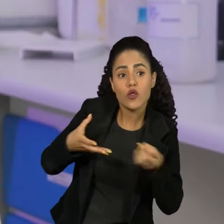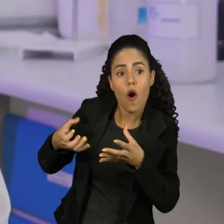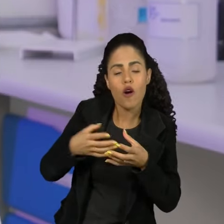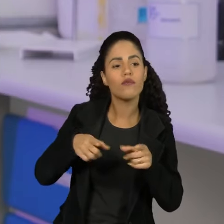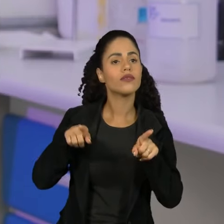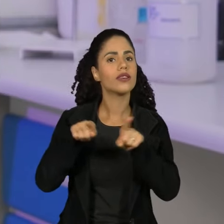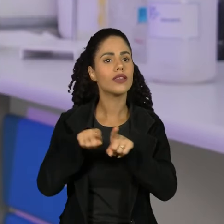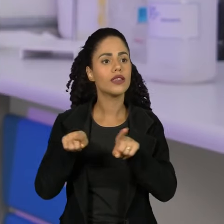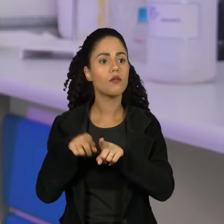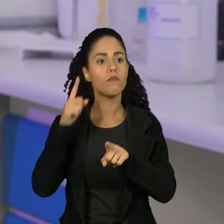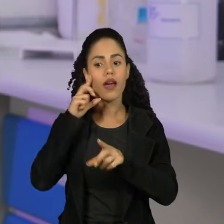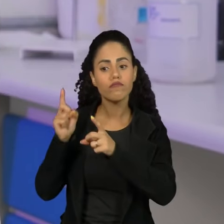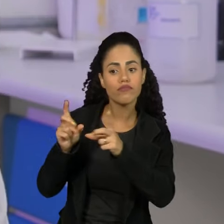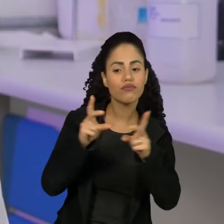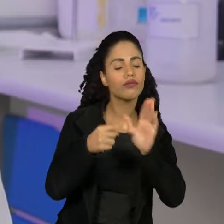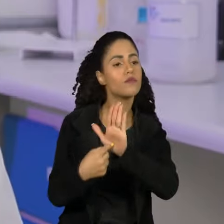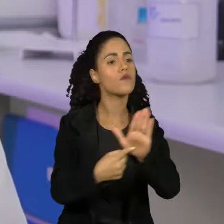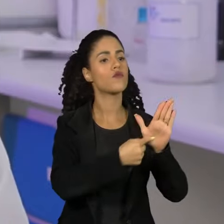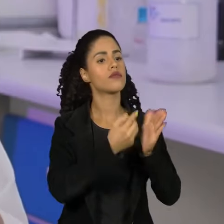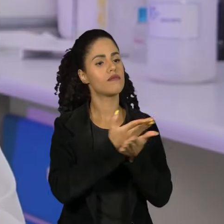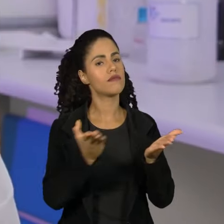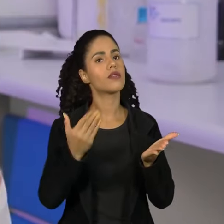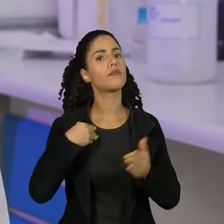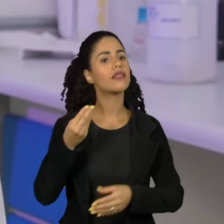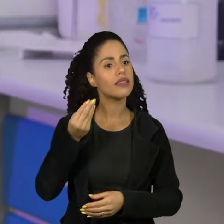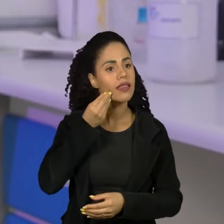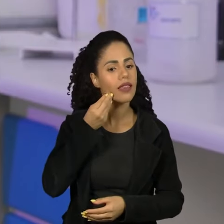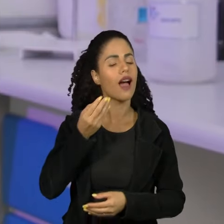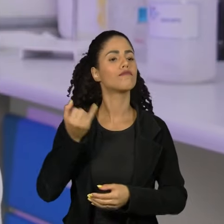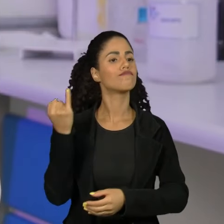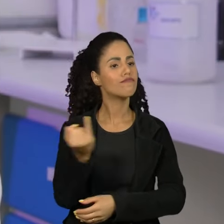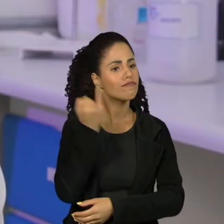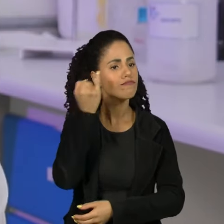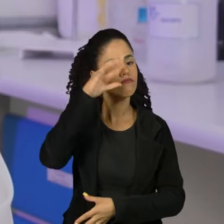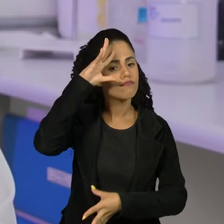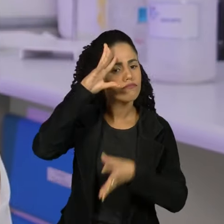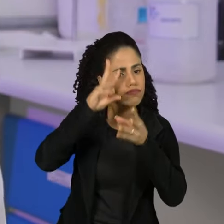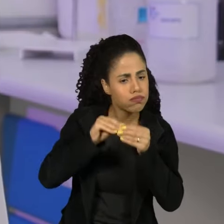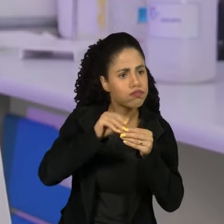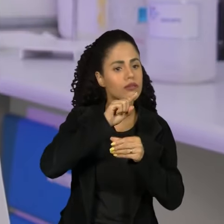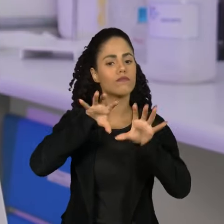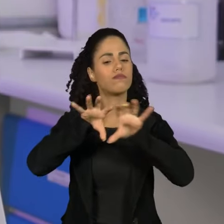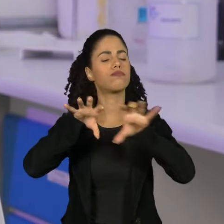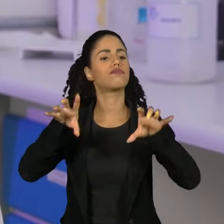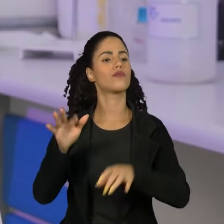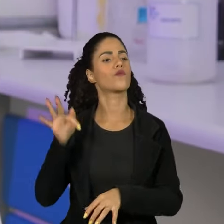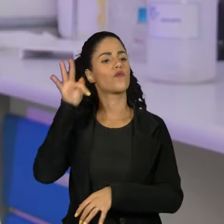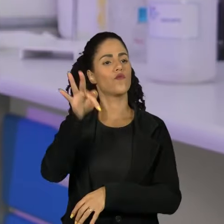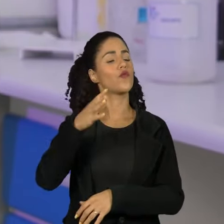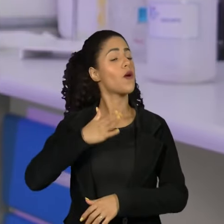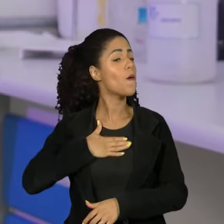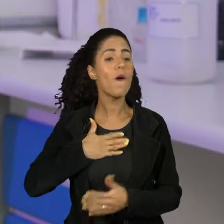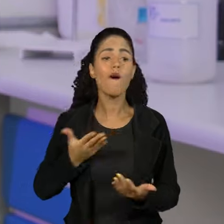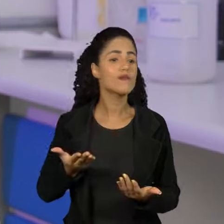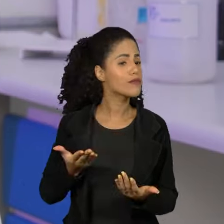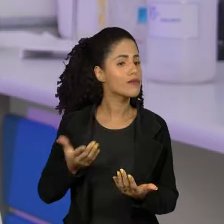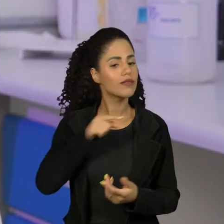e vendendo isso, empacotando isso com valor, entendendo o impacto que isso vai causar,